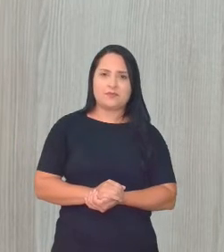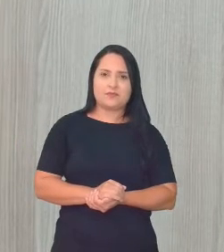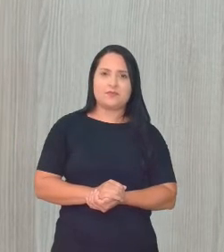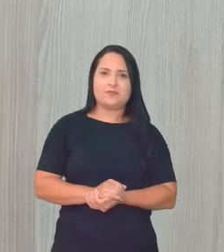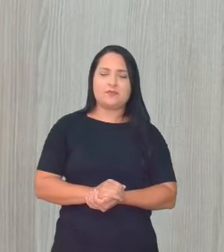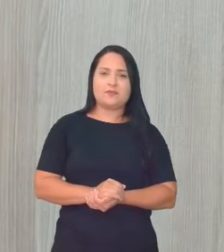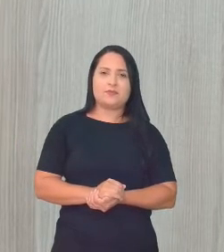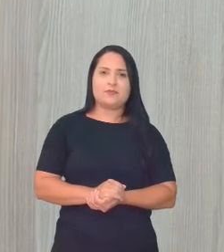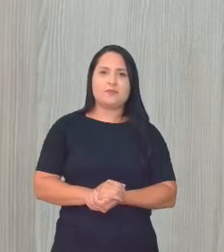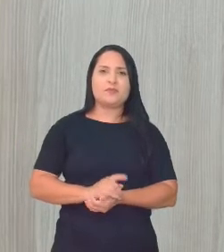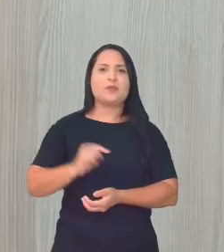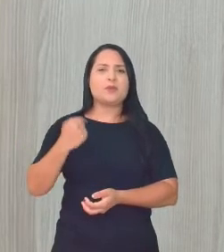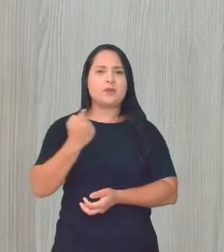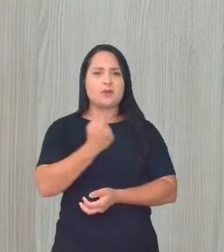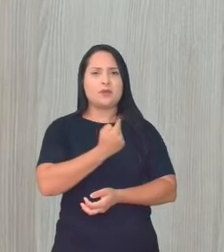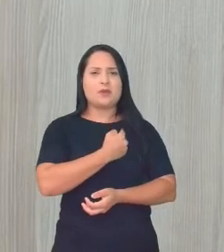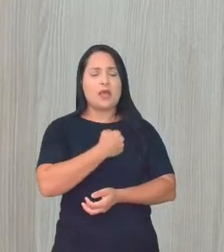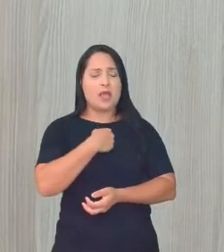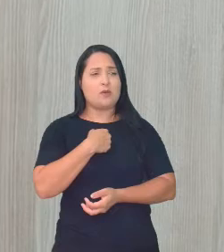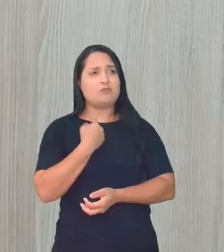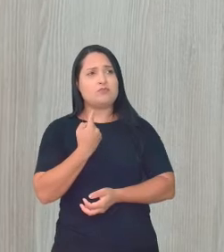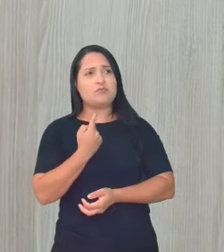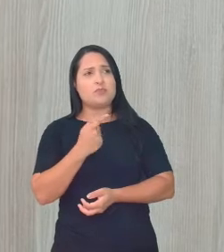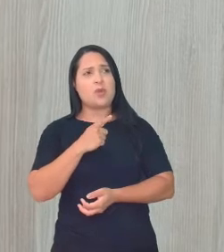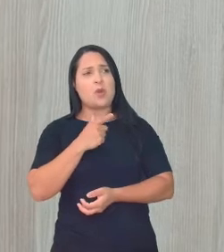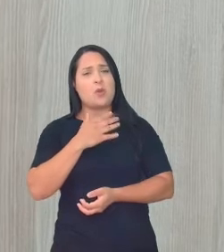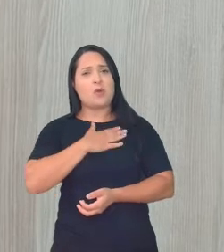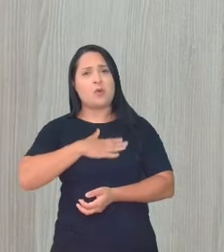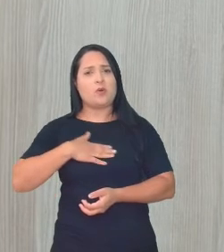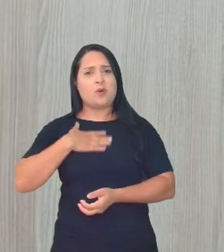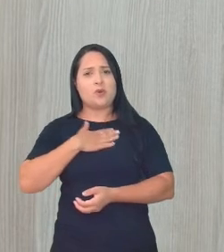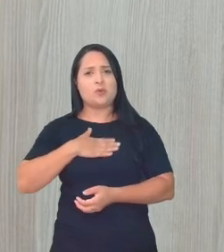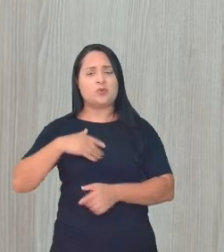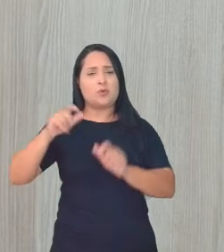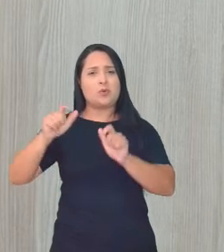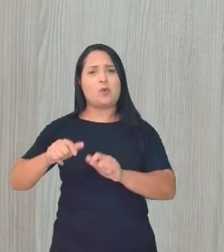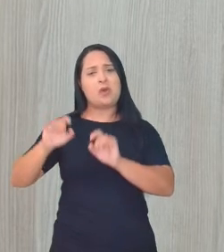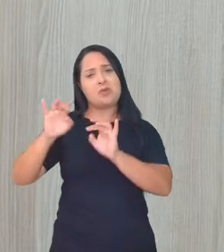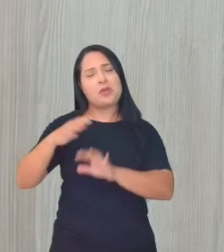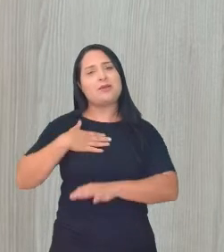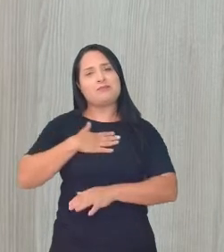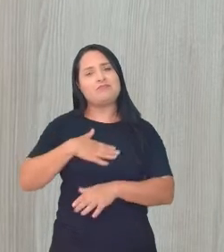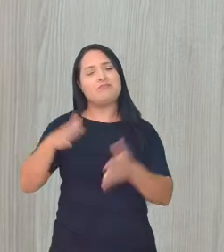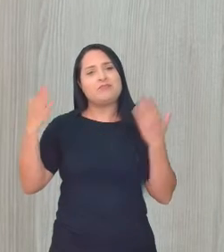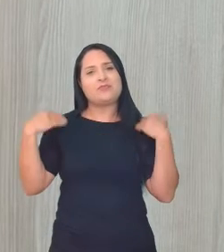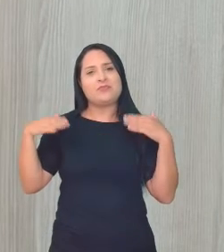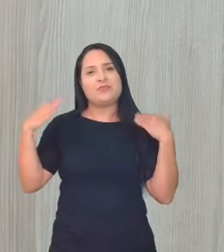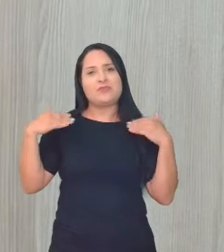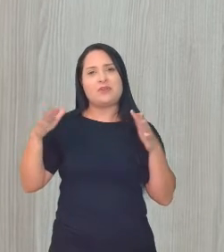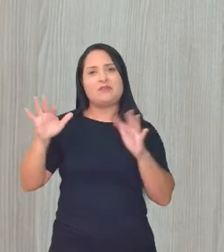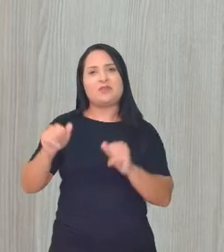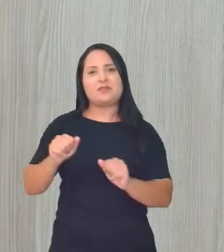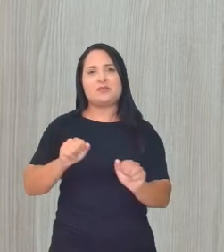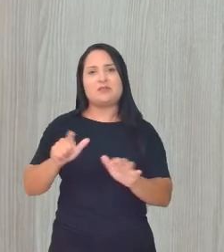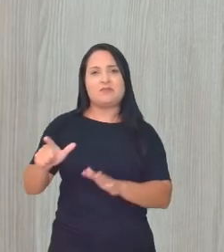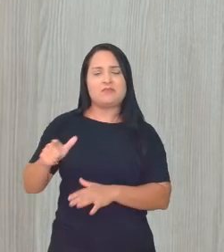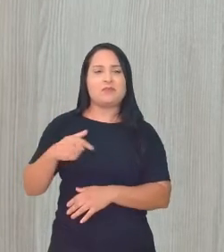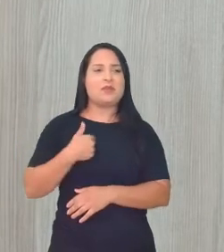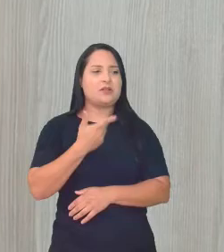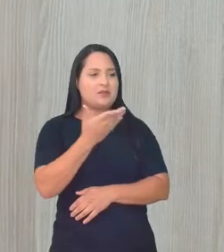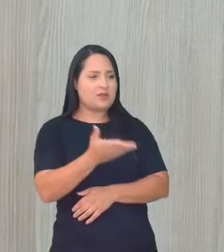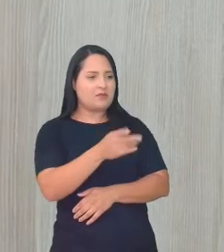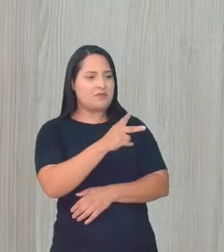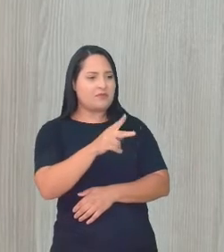assim, a gente sempre, eu vou ter um lugar específico que gosto de passar o final de semana. A professora Vanessa, a mesma coisa,